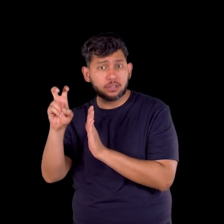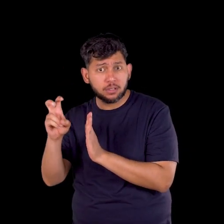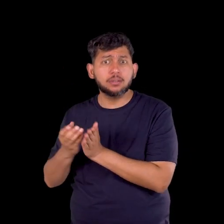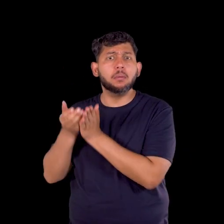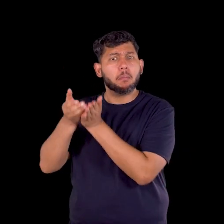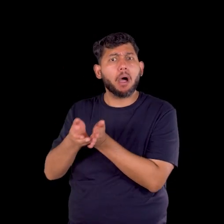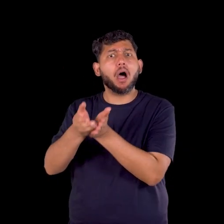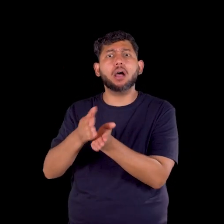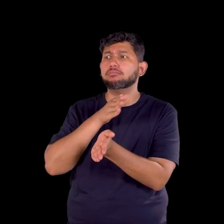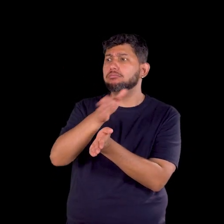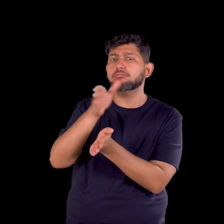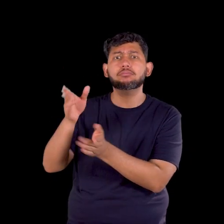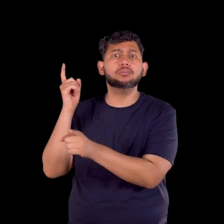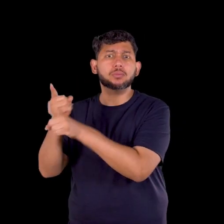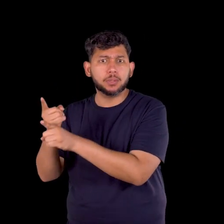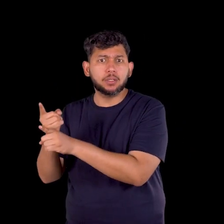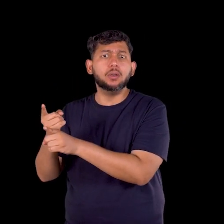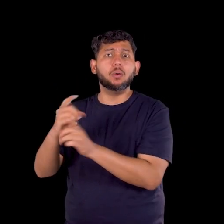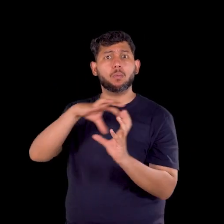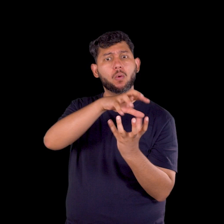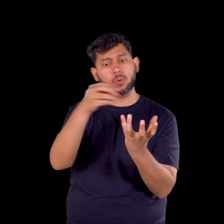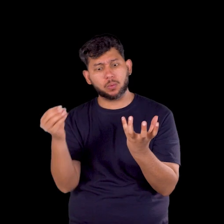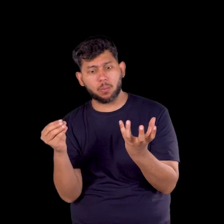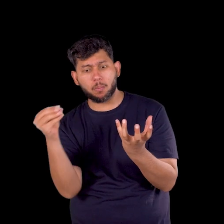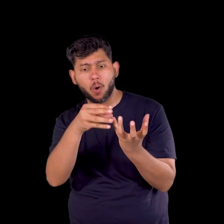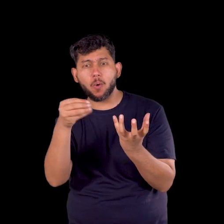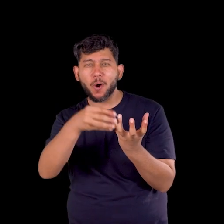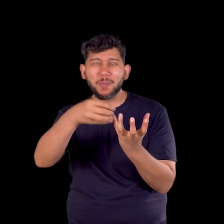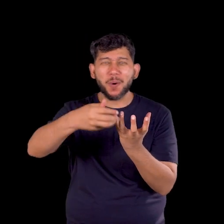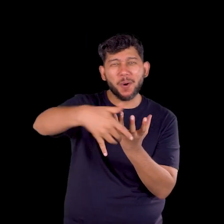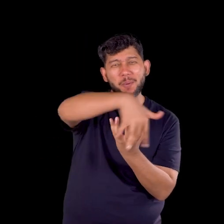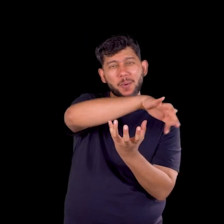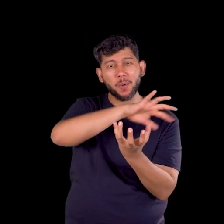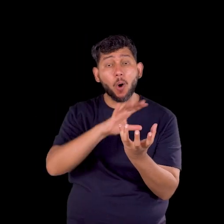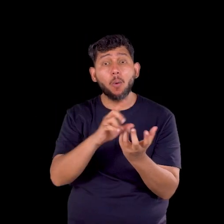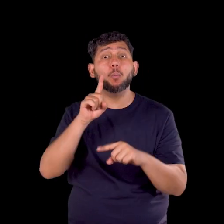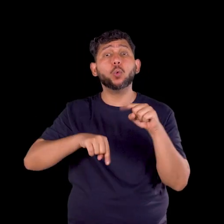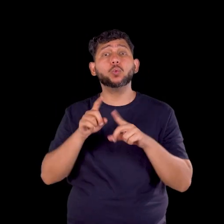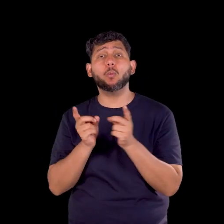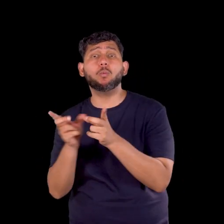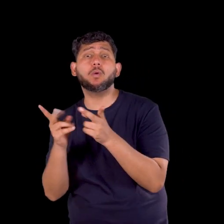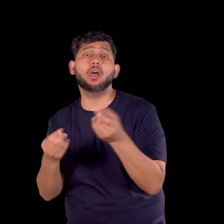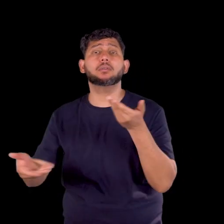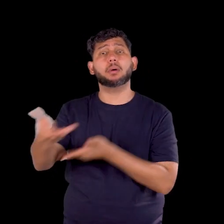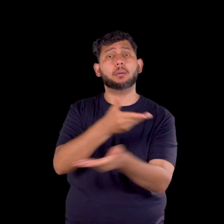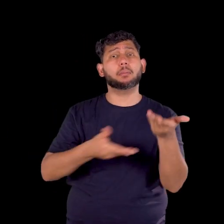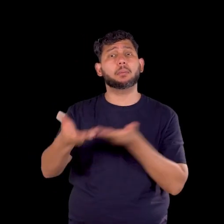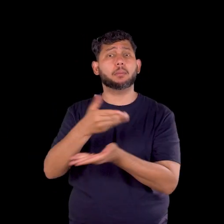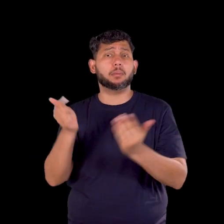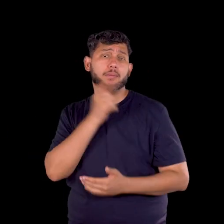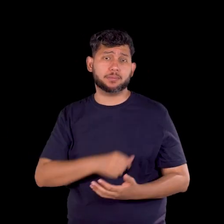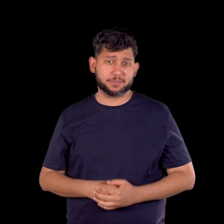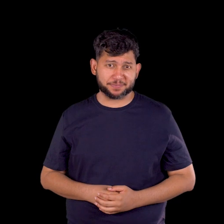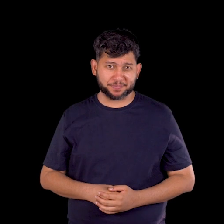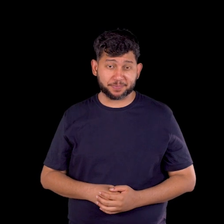algumas das primeiras civilizações do planeta, que bem antes se lançaram ao mar para comercializar produtos e conquistar territórios.